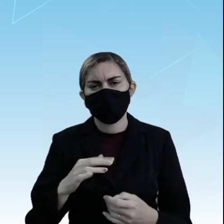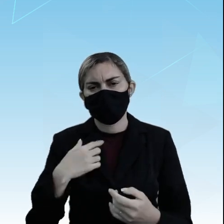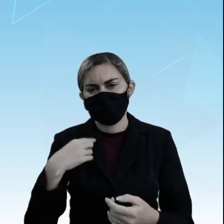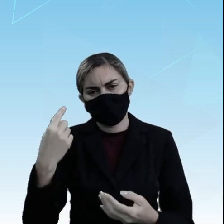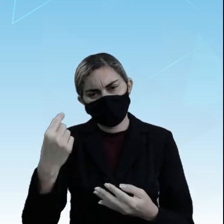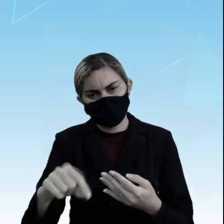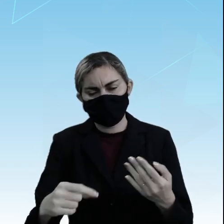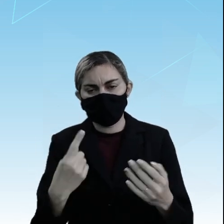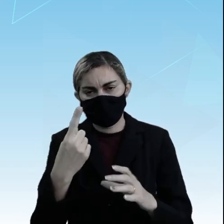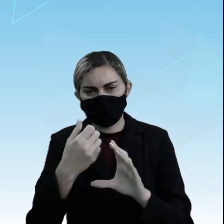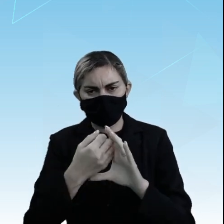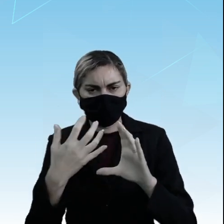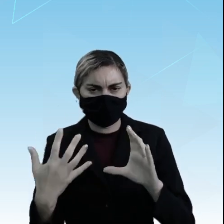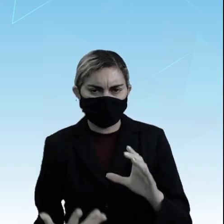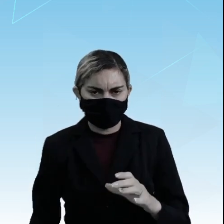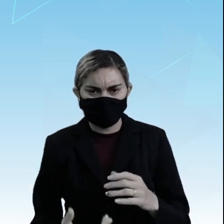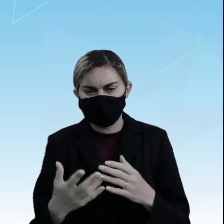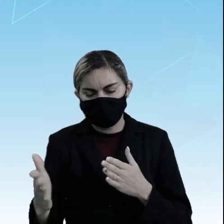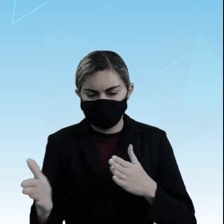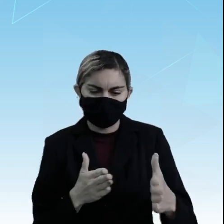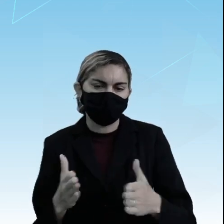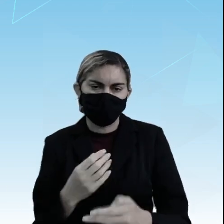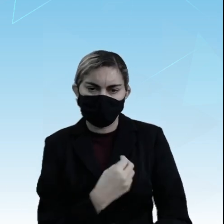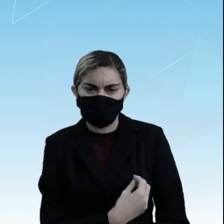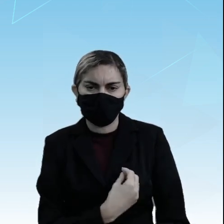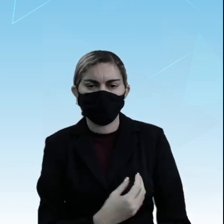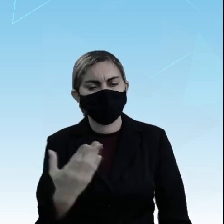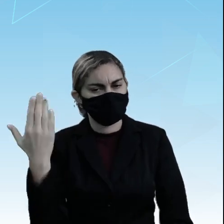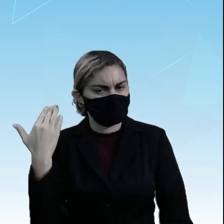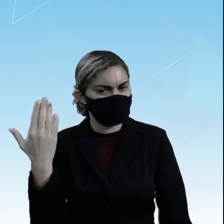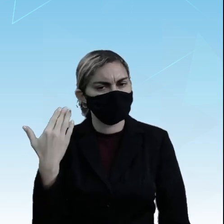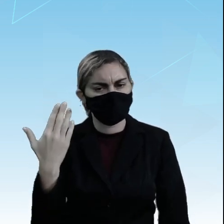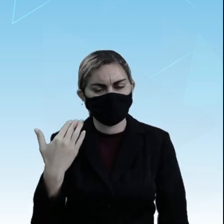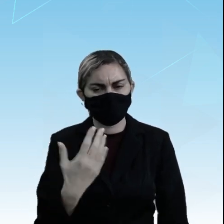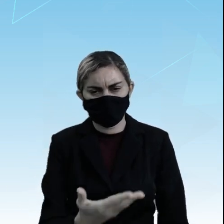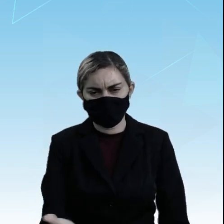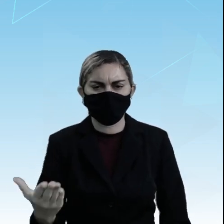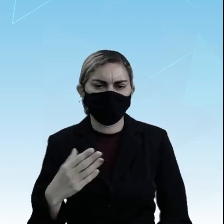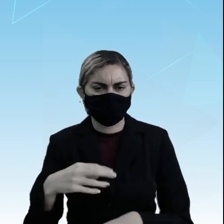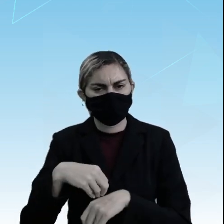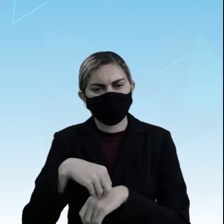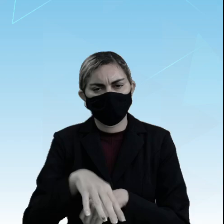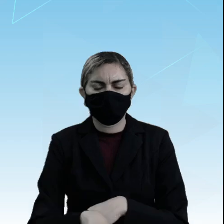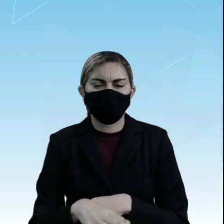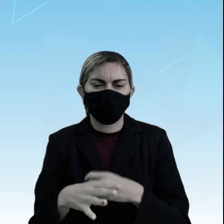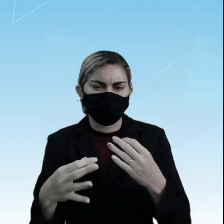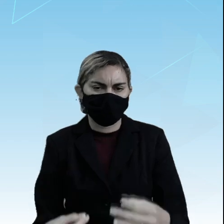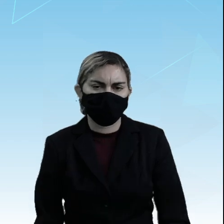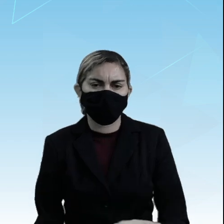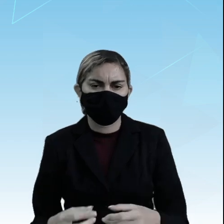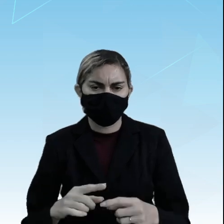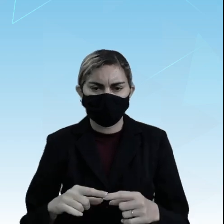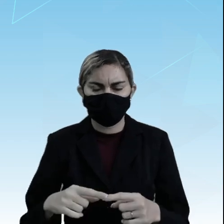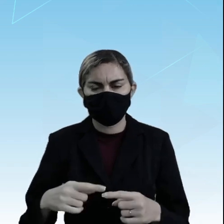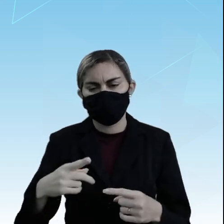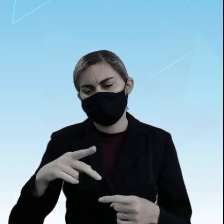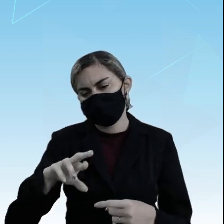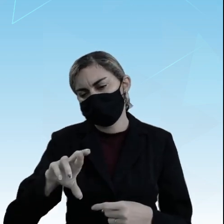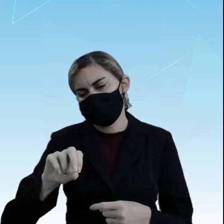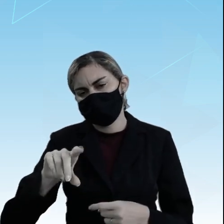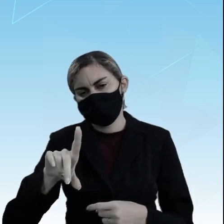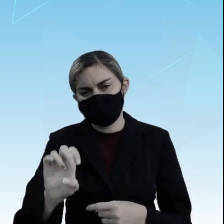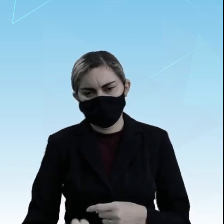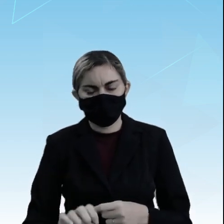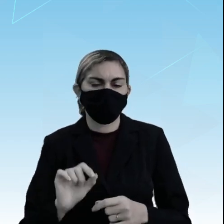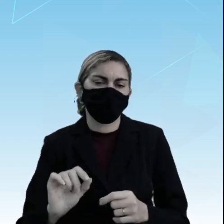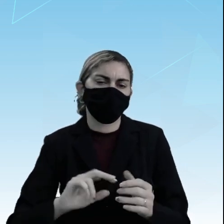uma característica adquirida durante a vida passada, ela irá passar justamente à prole. Ele quis dizer